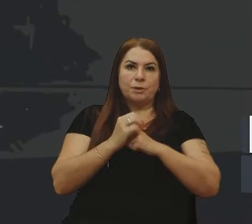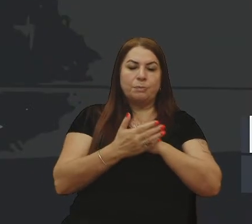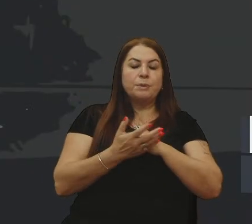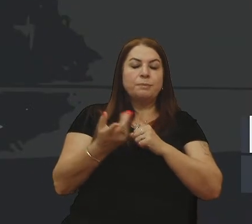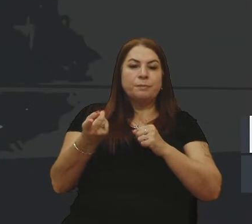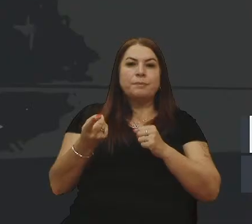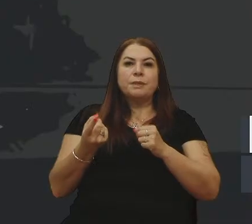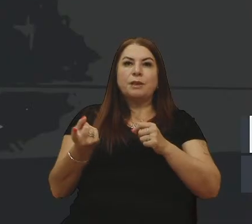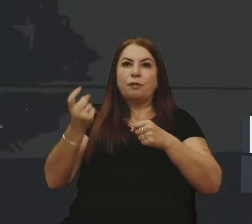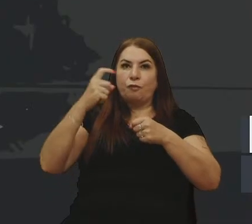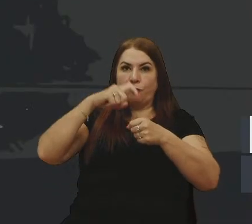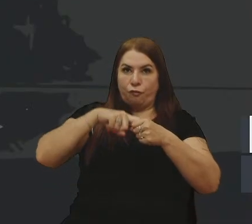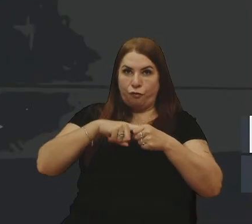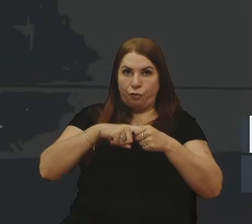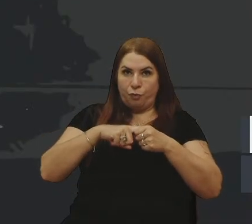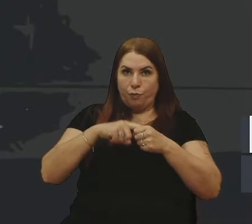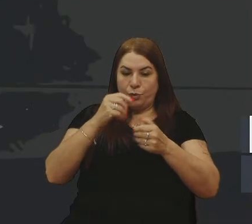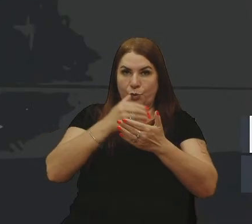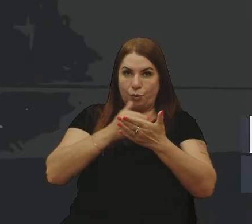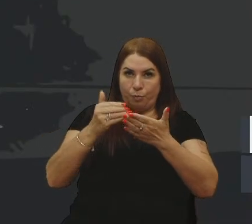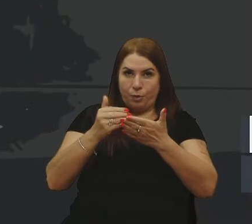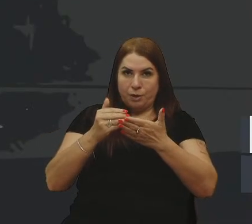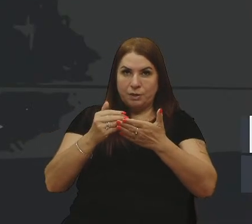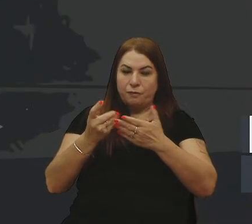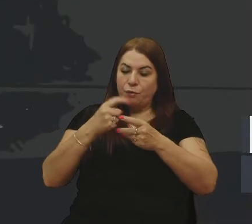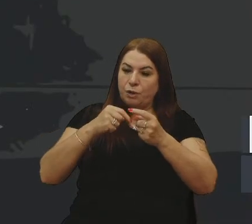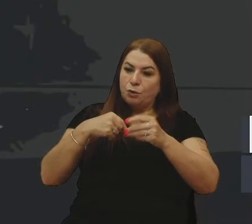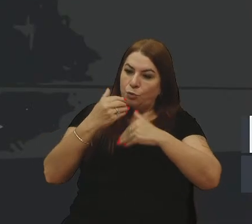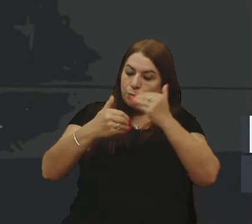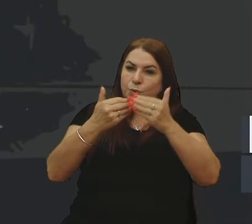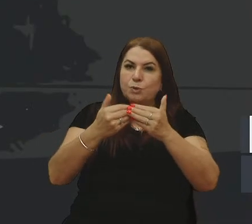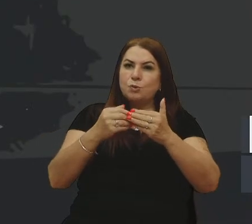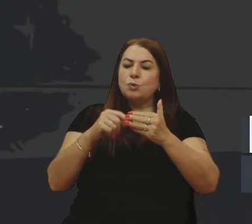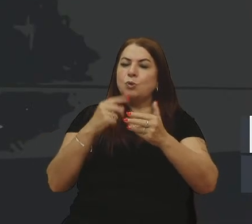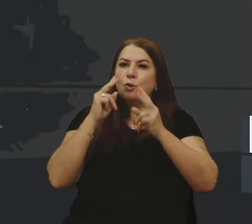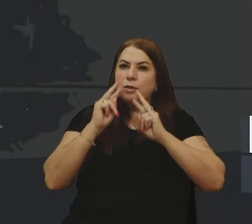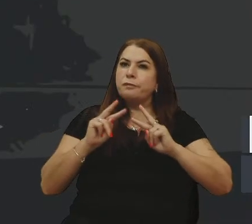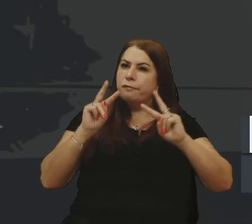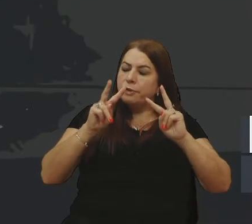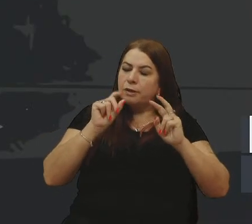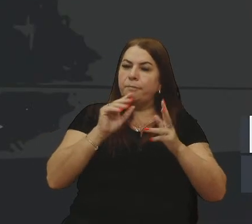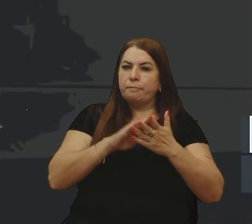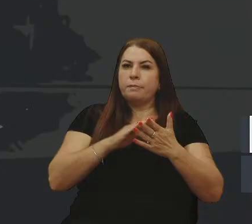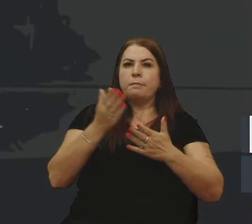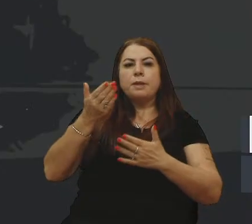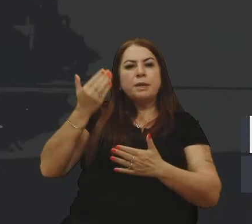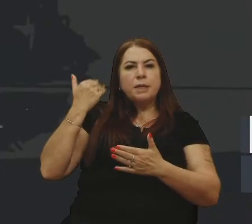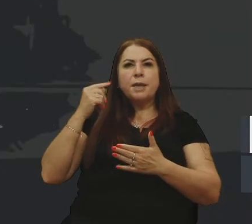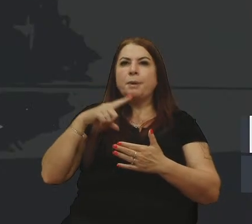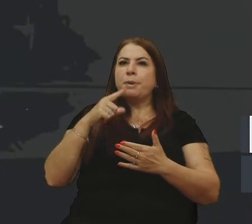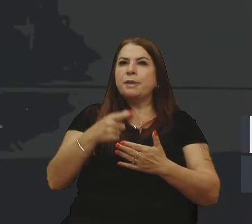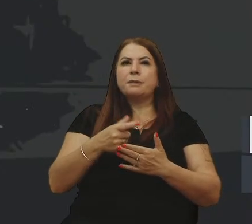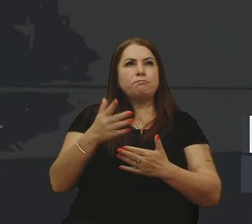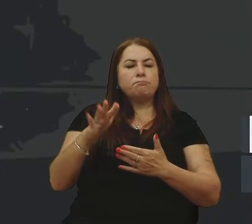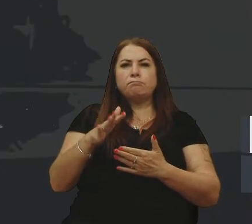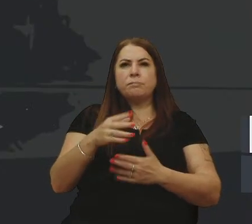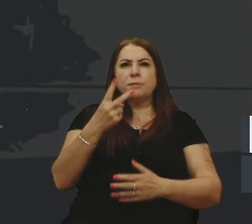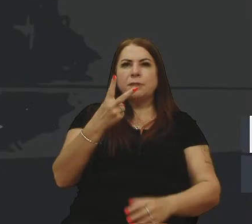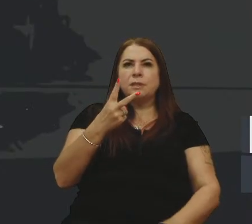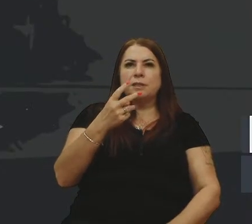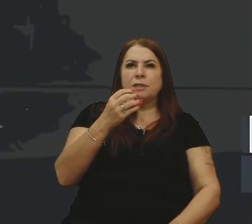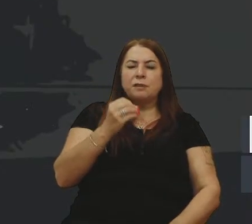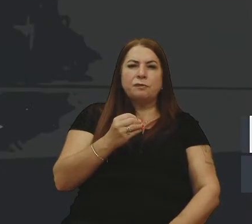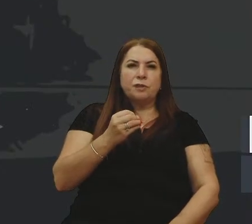volta, quando começa a retomar todo o processo, o que nós enxergava, né? Naquela época ali eu já estava com cerca de uns 20 e